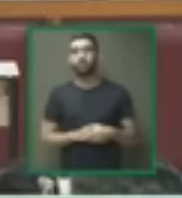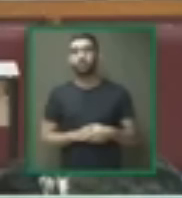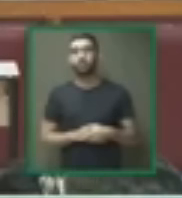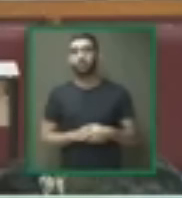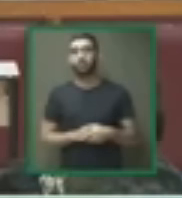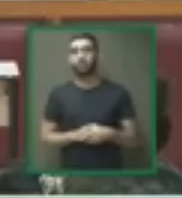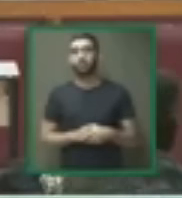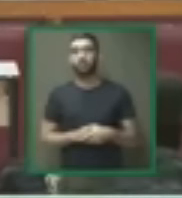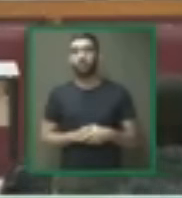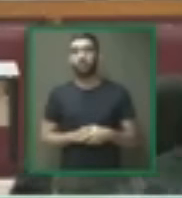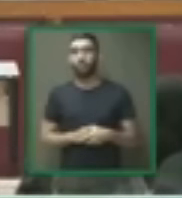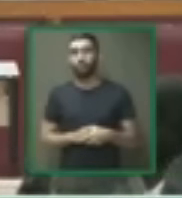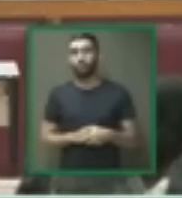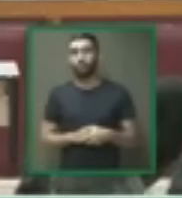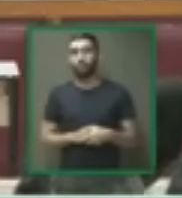O senhor está falando...